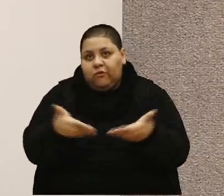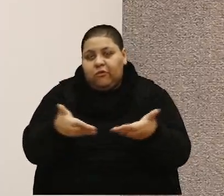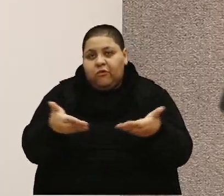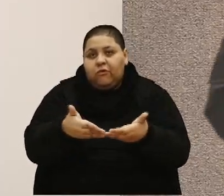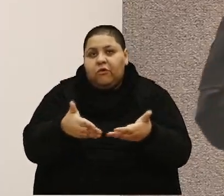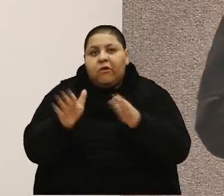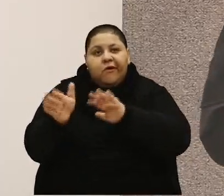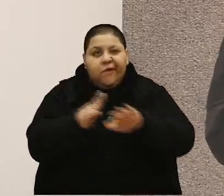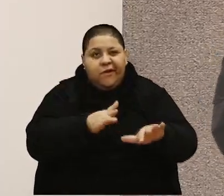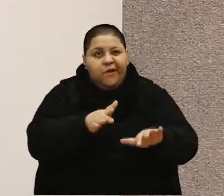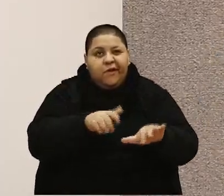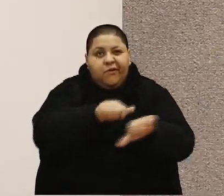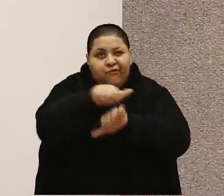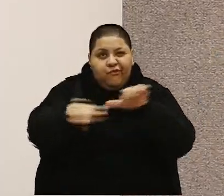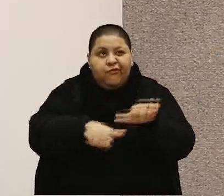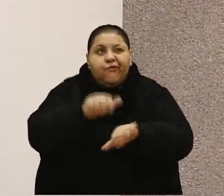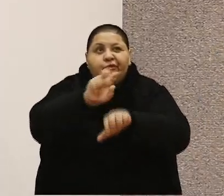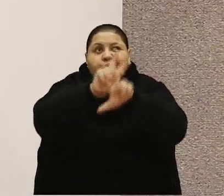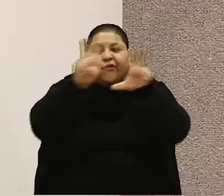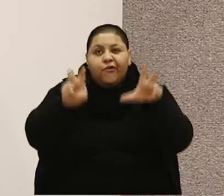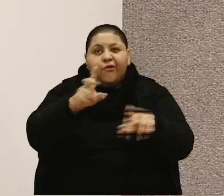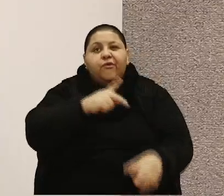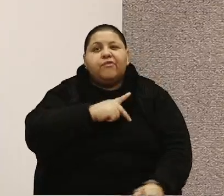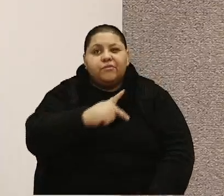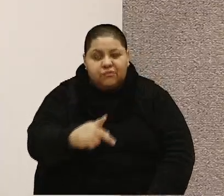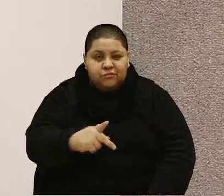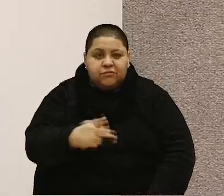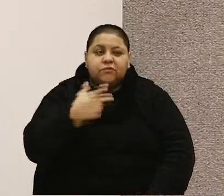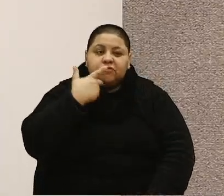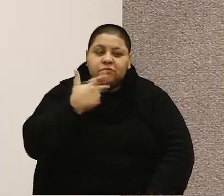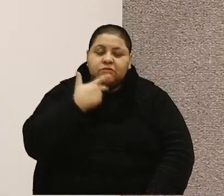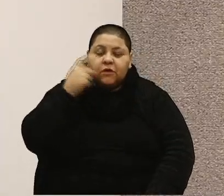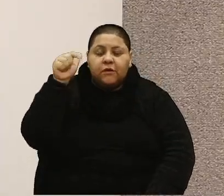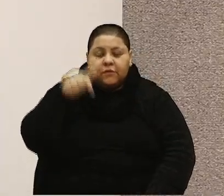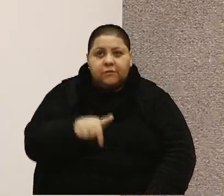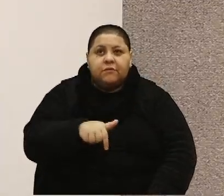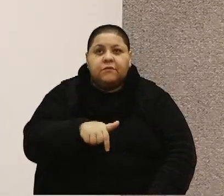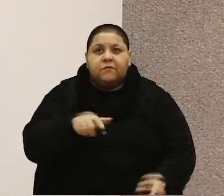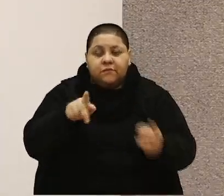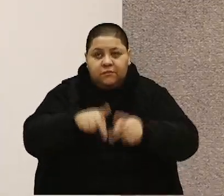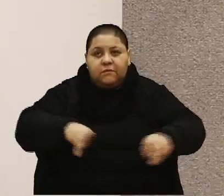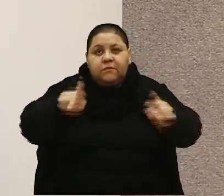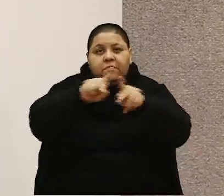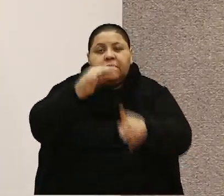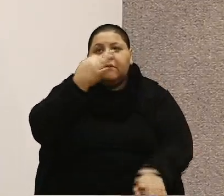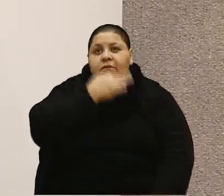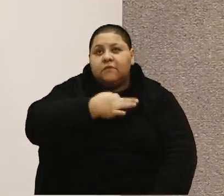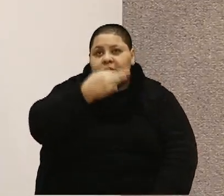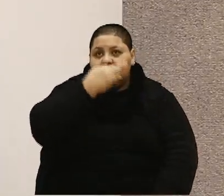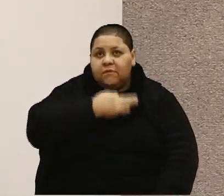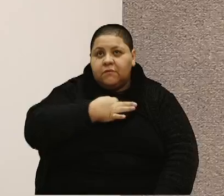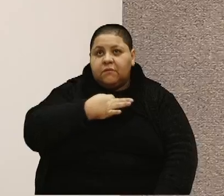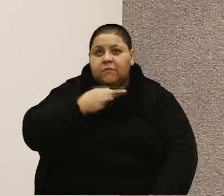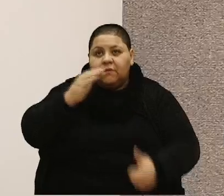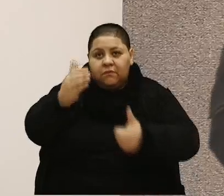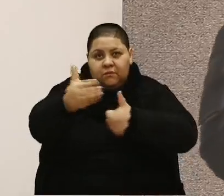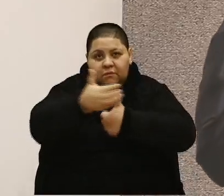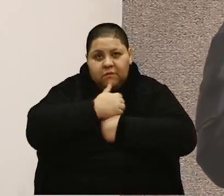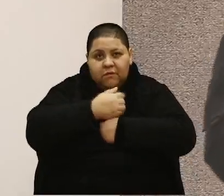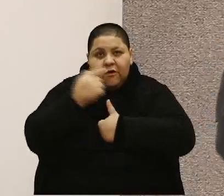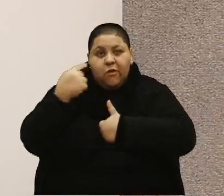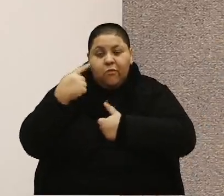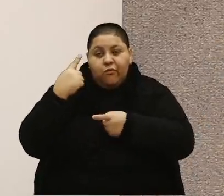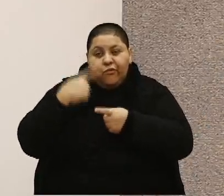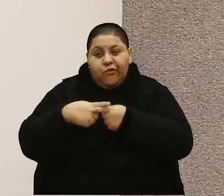segundo assunto, que é, senhor presidente, trazer aqui a população caxiense, especialmente os conselheiros tutelares, porque me causa